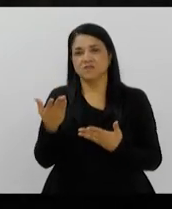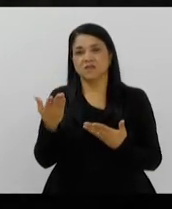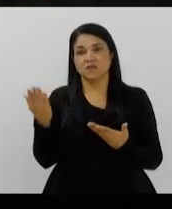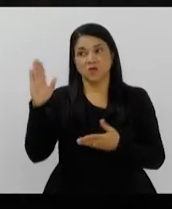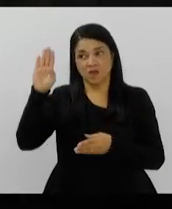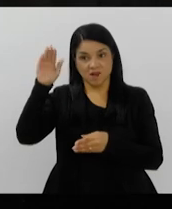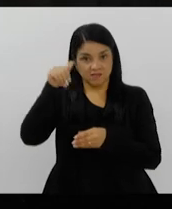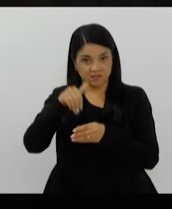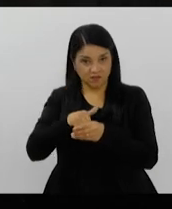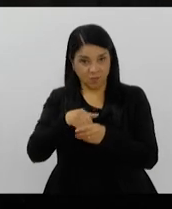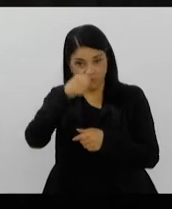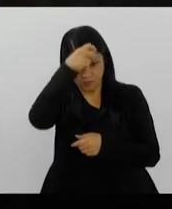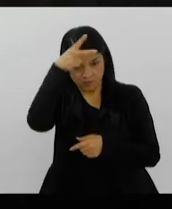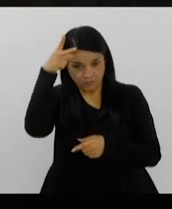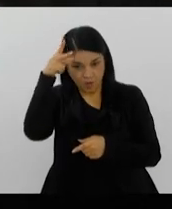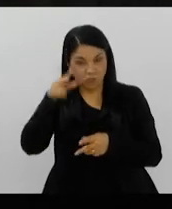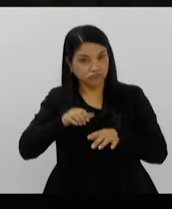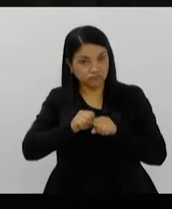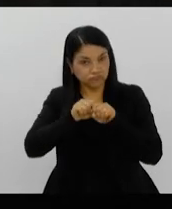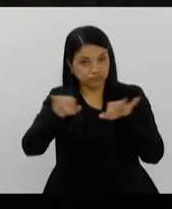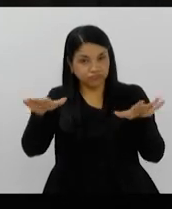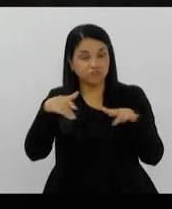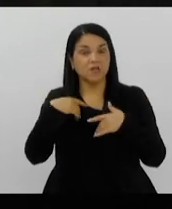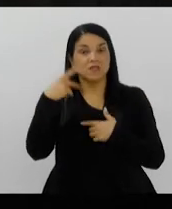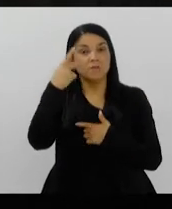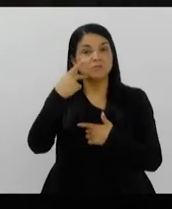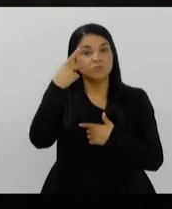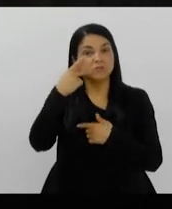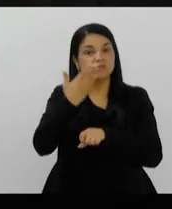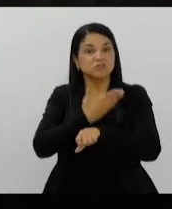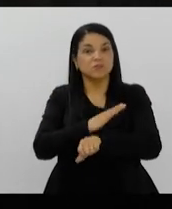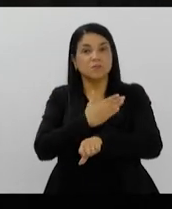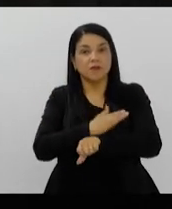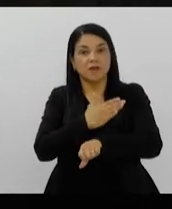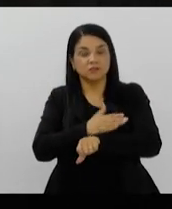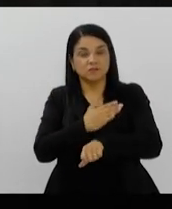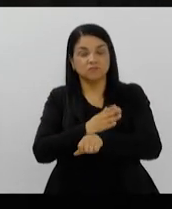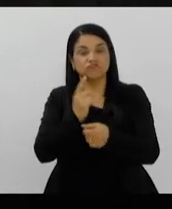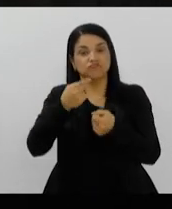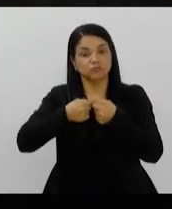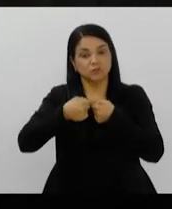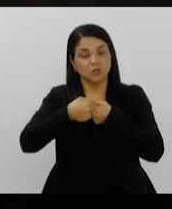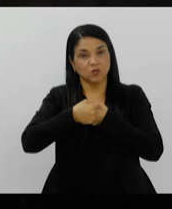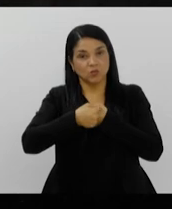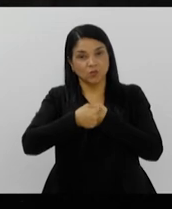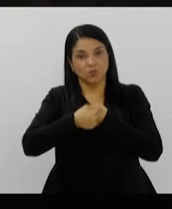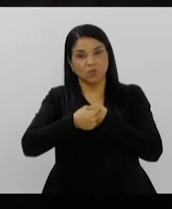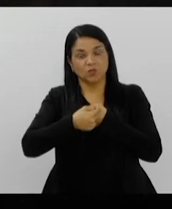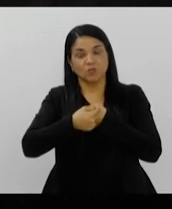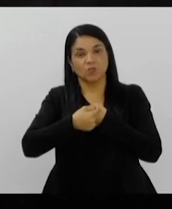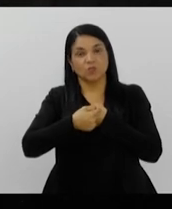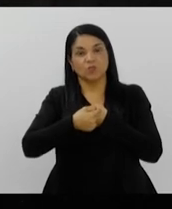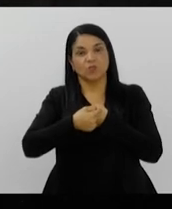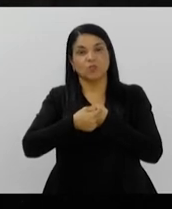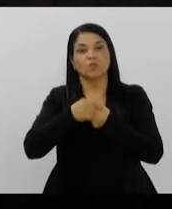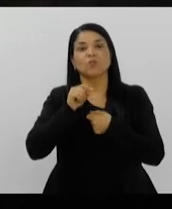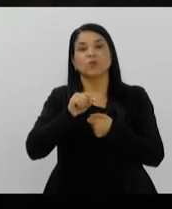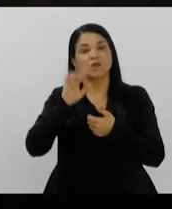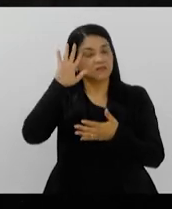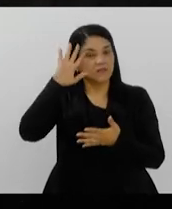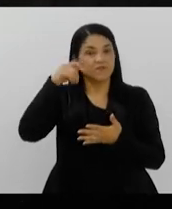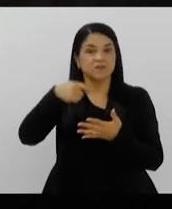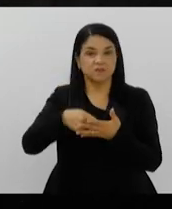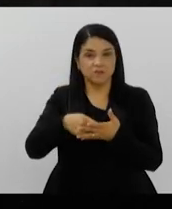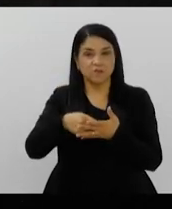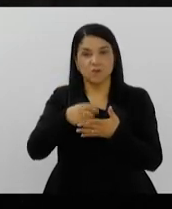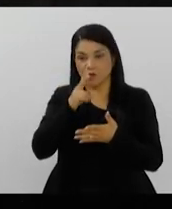municipal agora, se reverbera na prática política, em especial no interior, que tem sido cada vez mais definido pelo